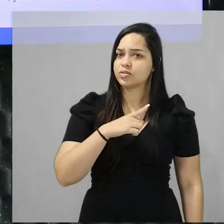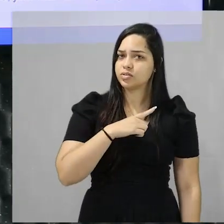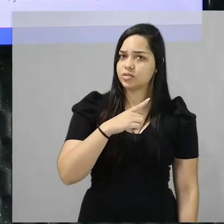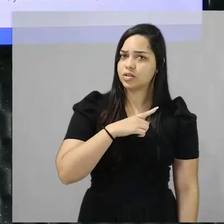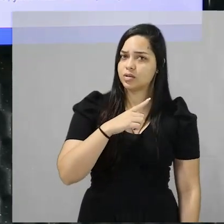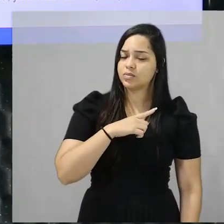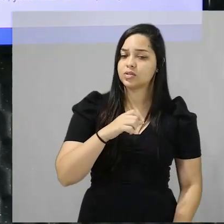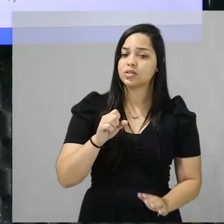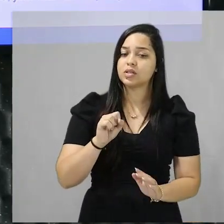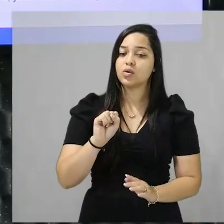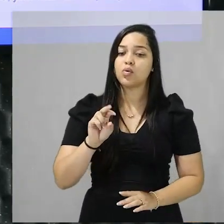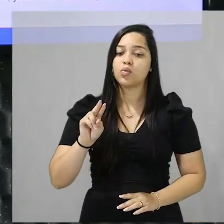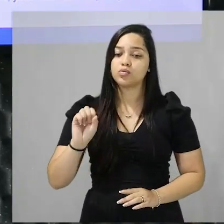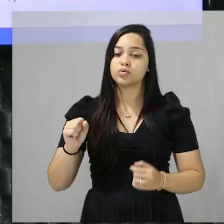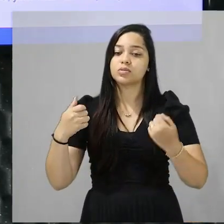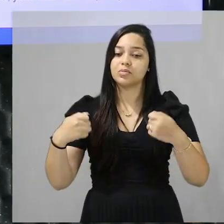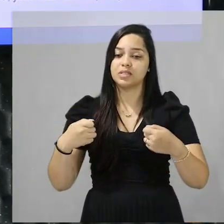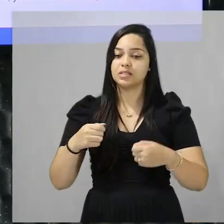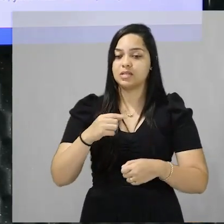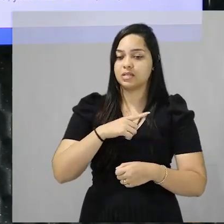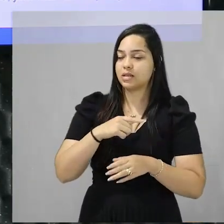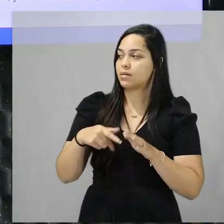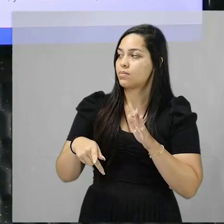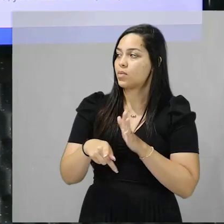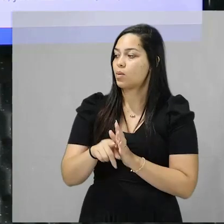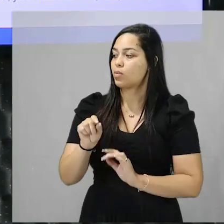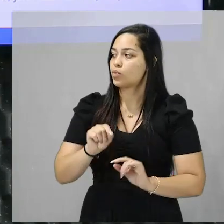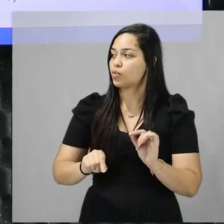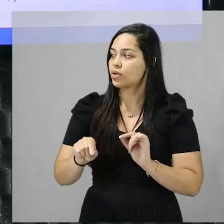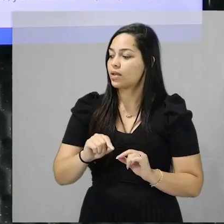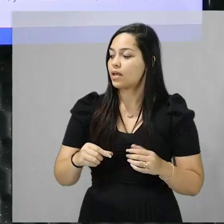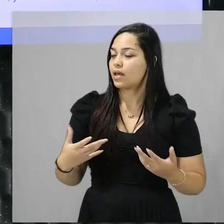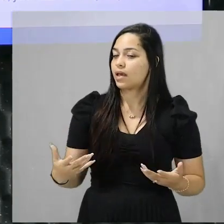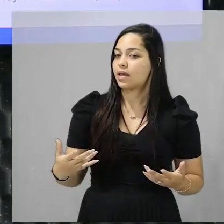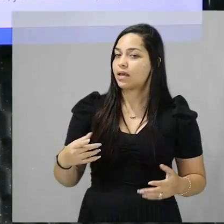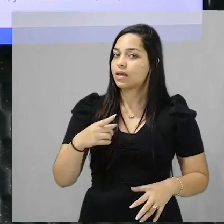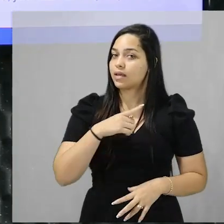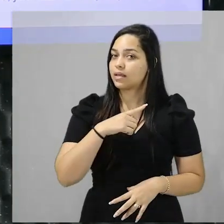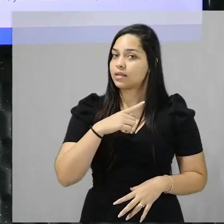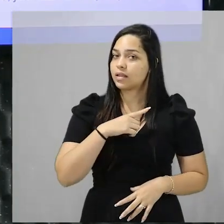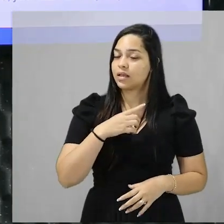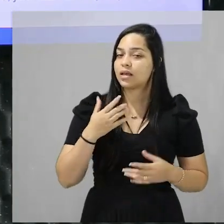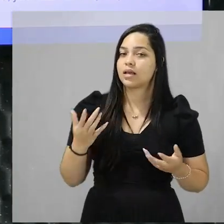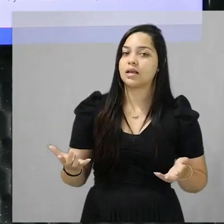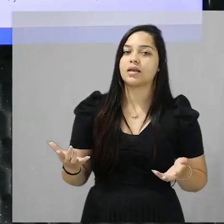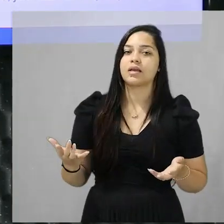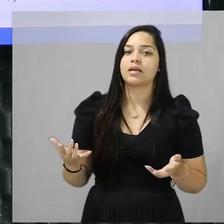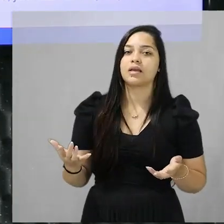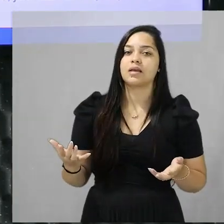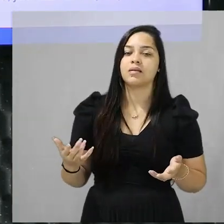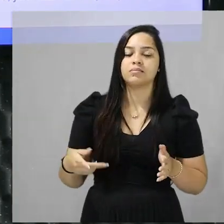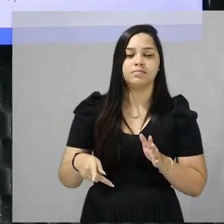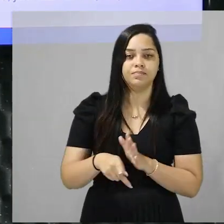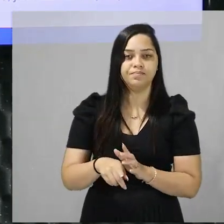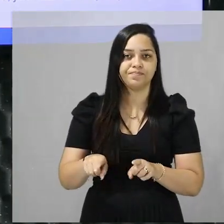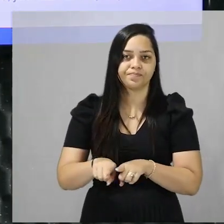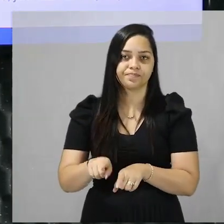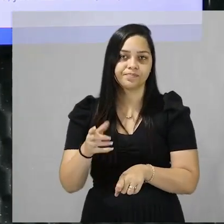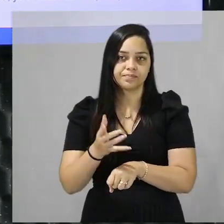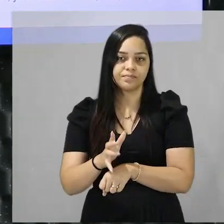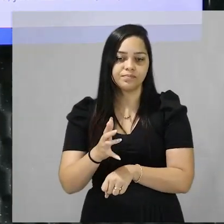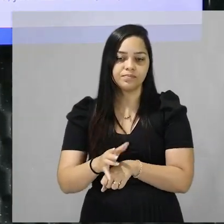SUS deve garantir isso através do fornecimento de quê? Do fornecimento de